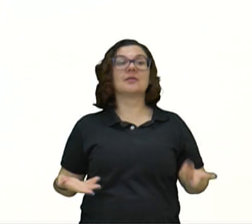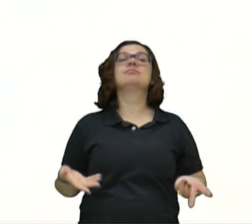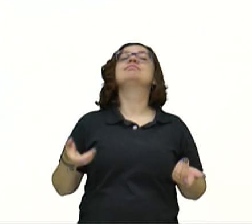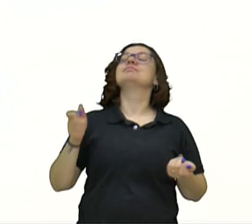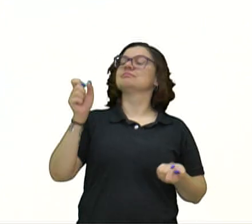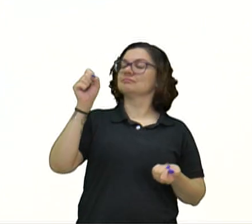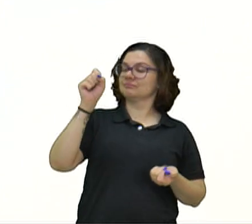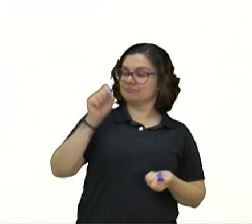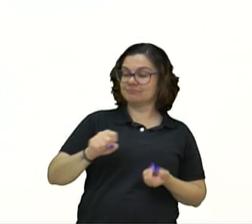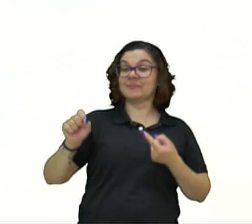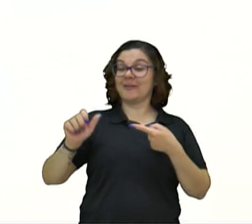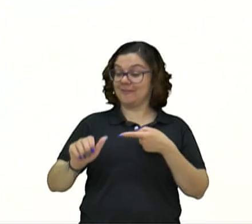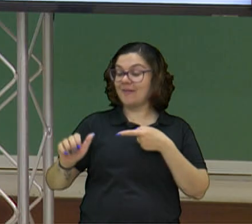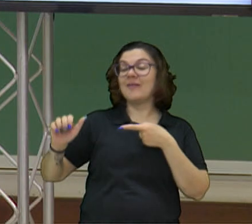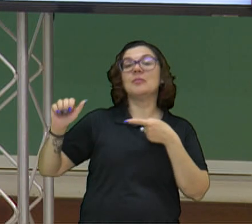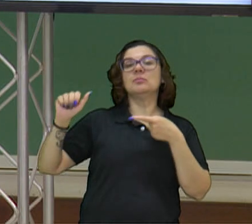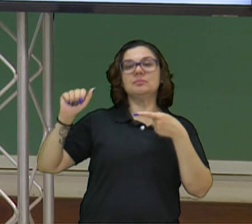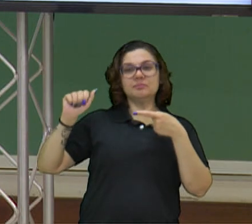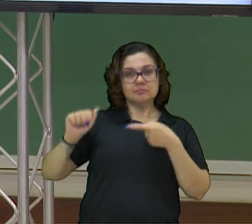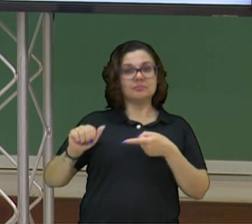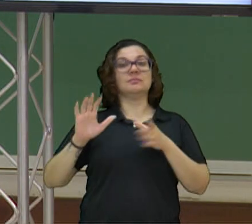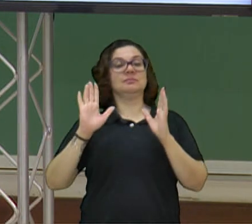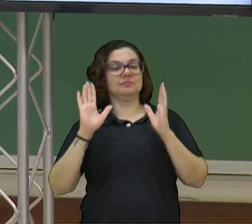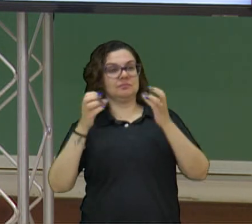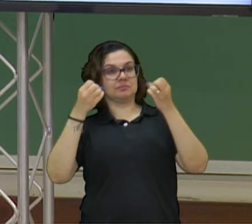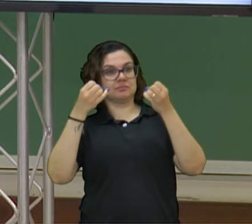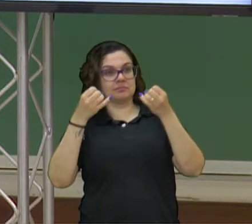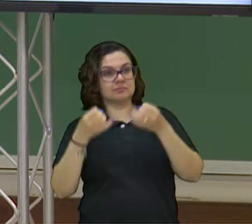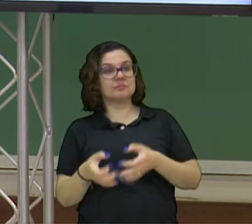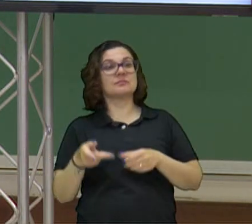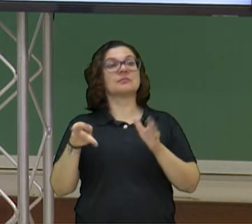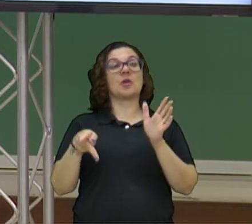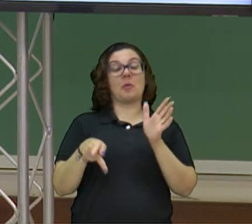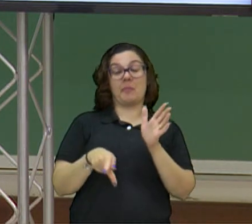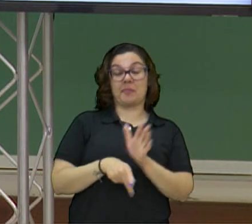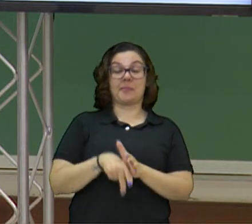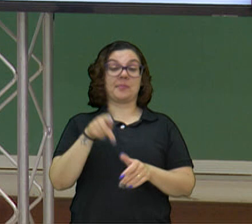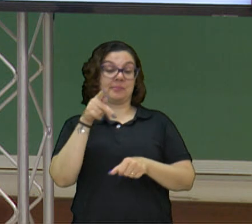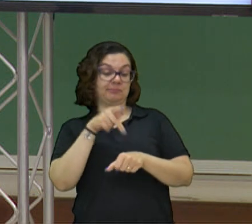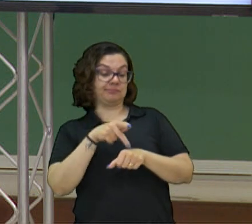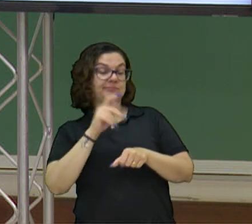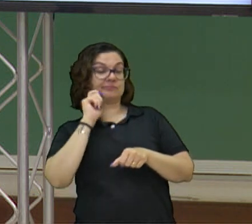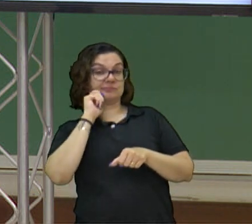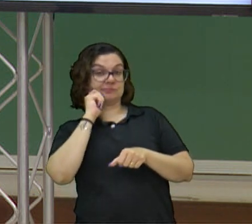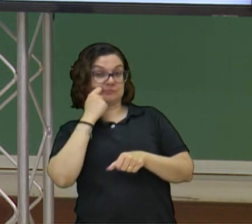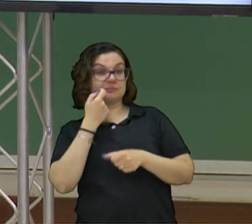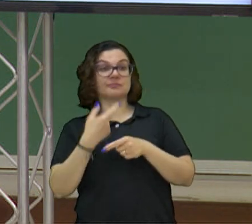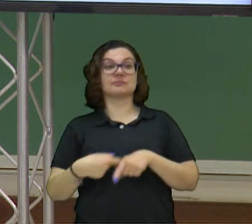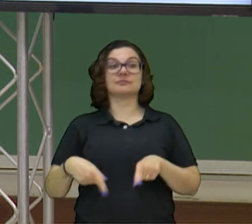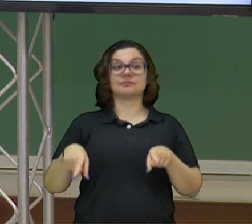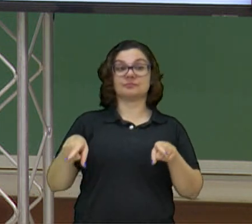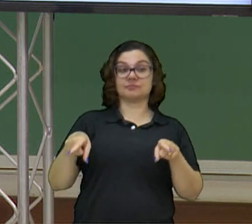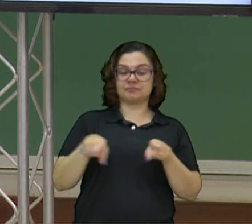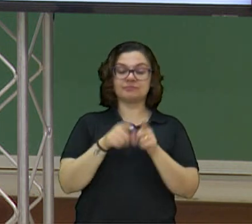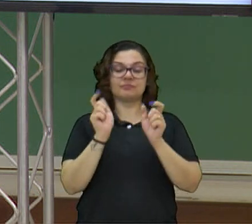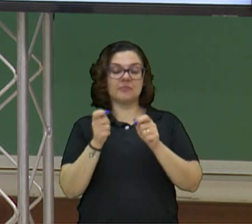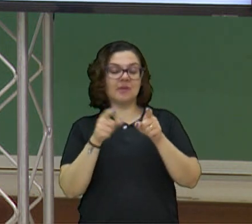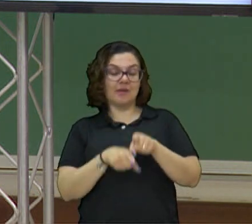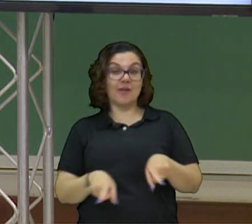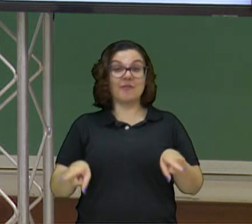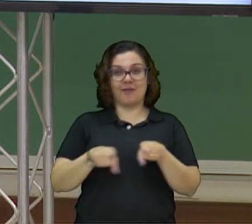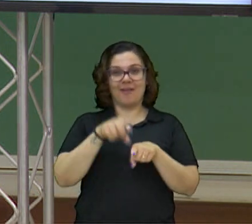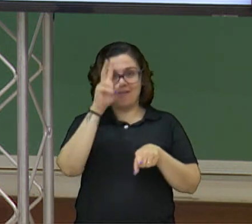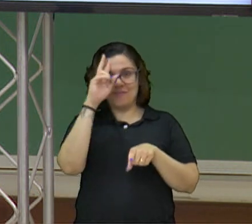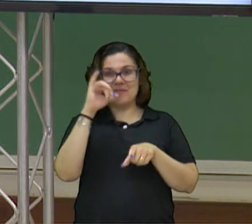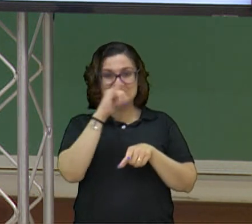letra a as reservas de carvão mineral que nós já vimos que alimentam as termelétricas e as fontes renováveis que